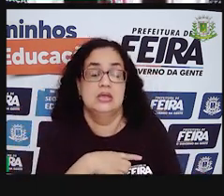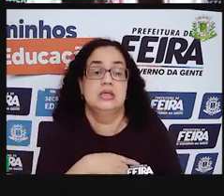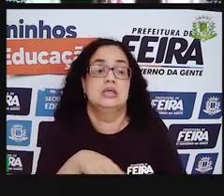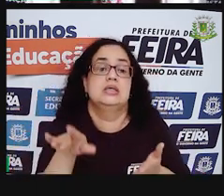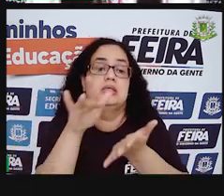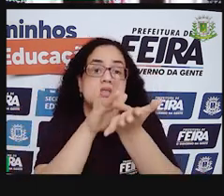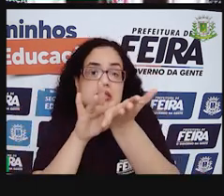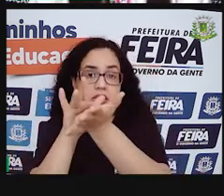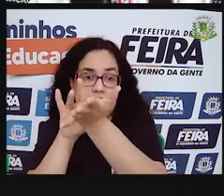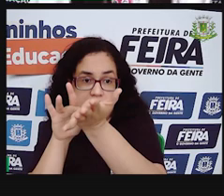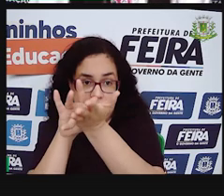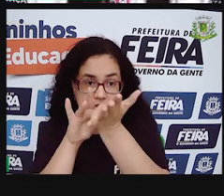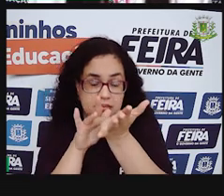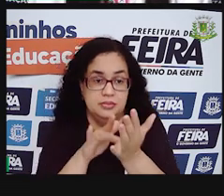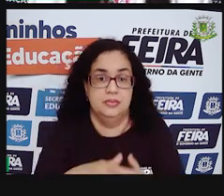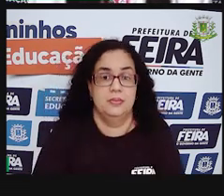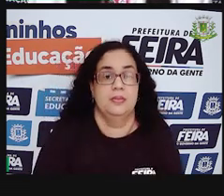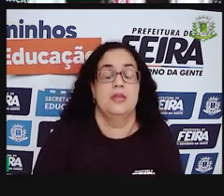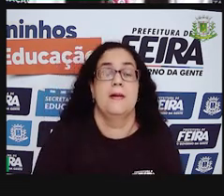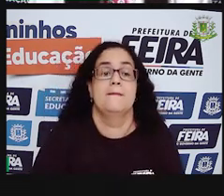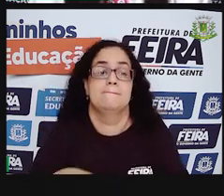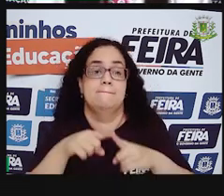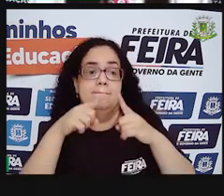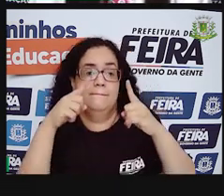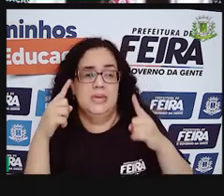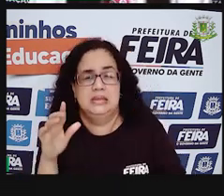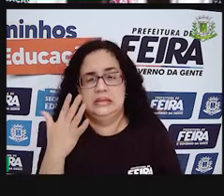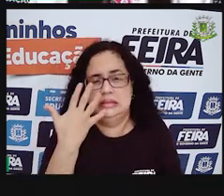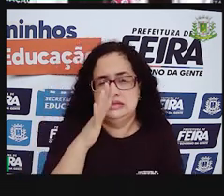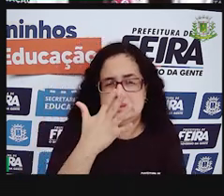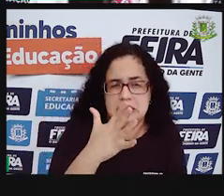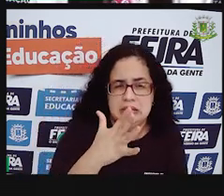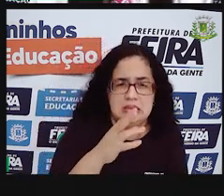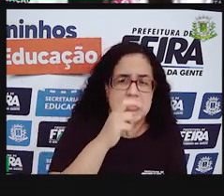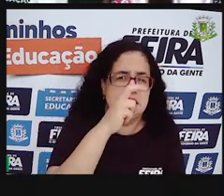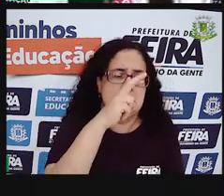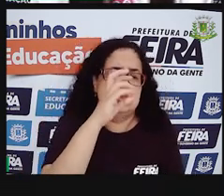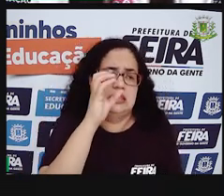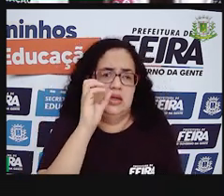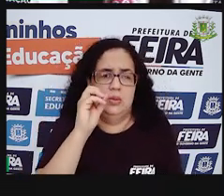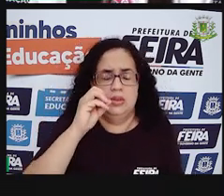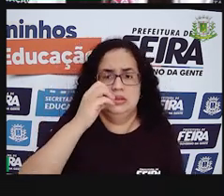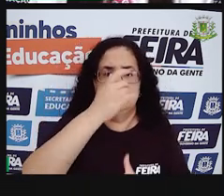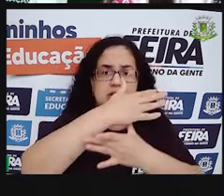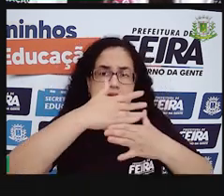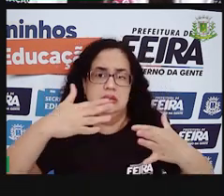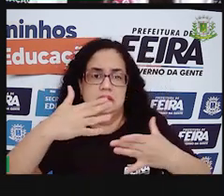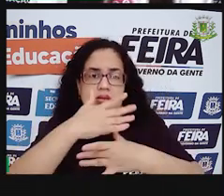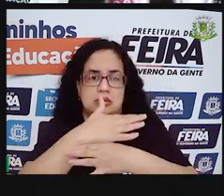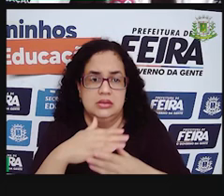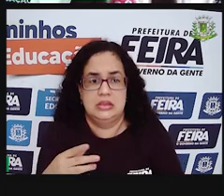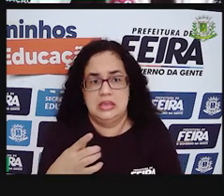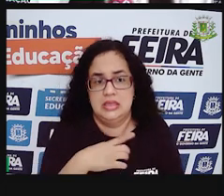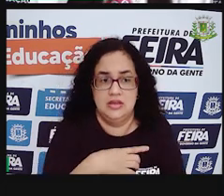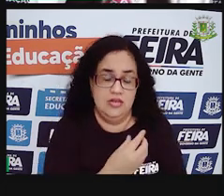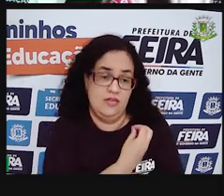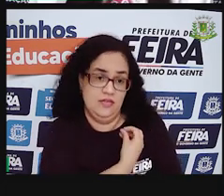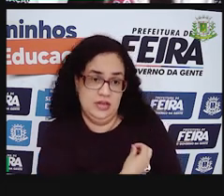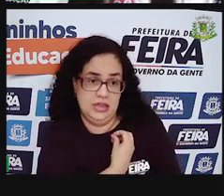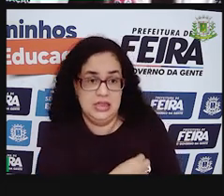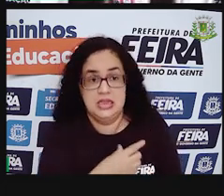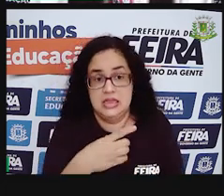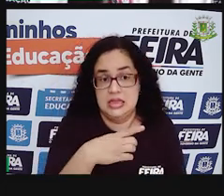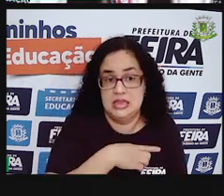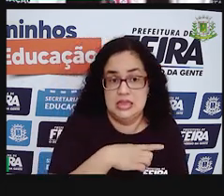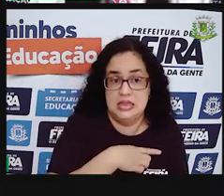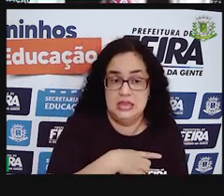abrigando acampamentos ciganos. Mas aí pouco mais de 50 municípios confirmam